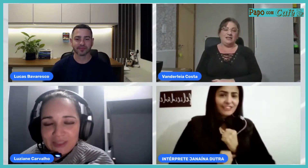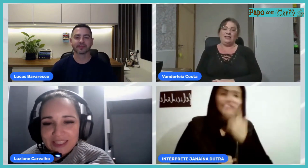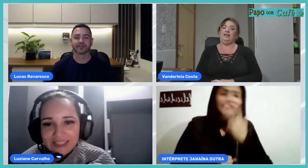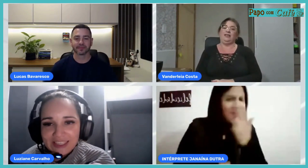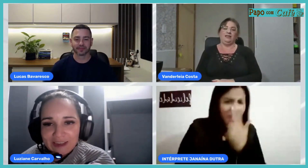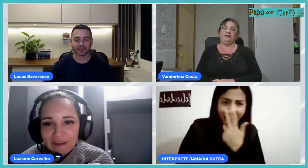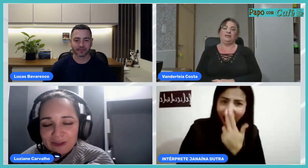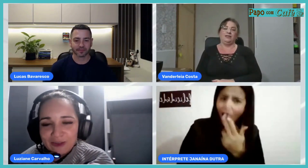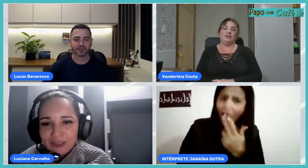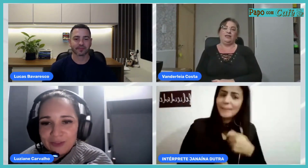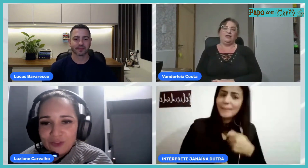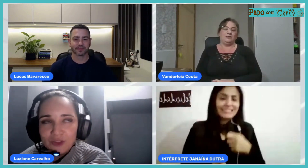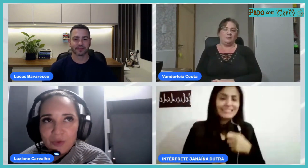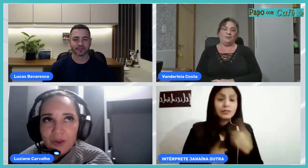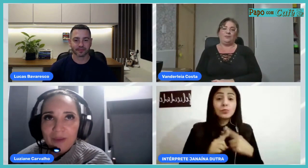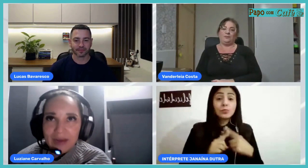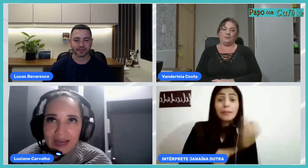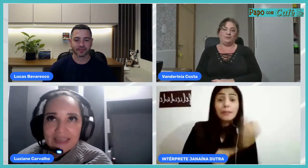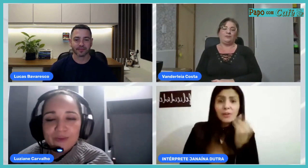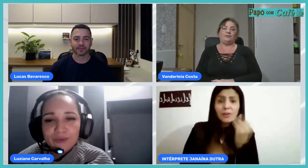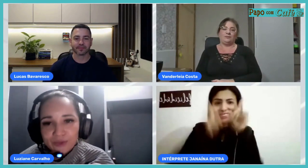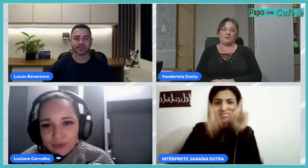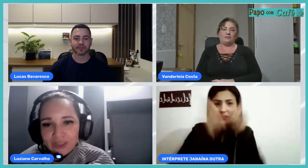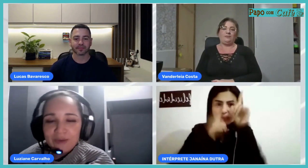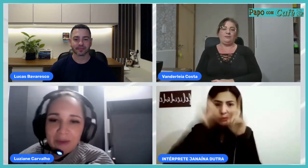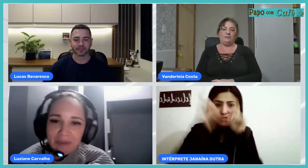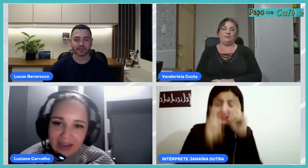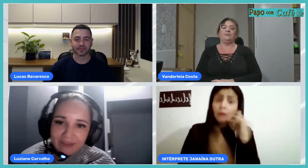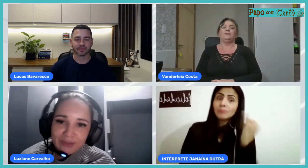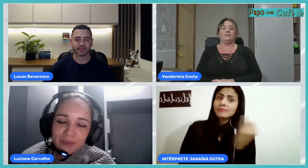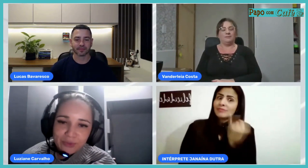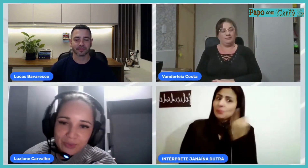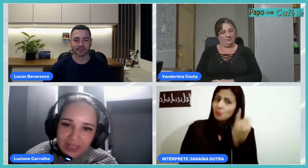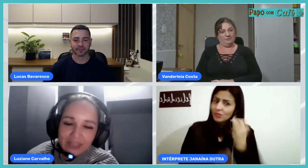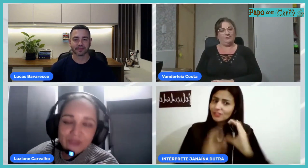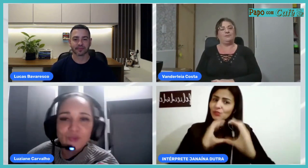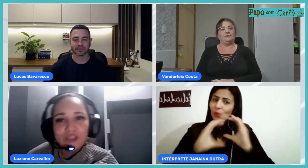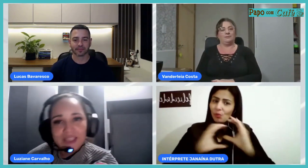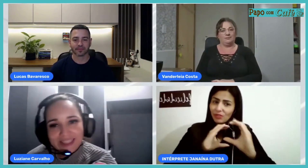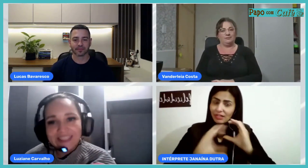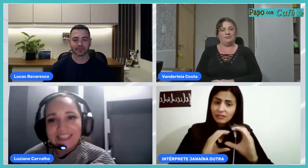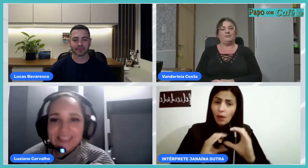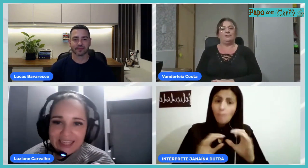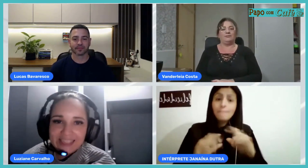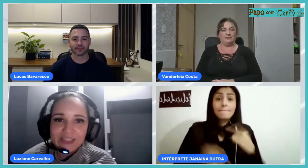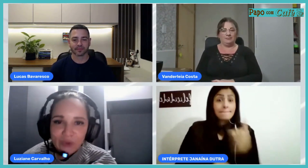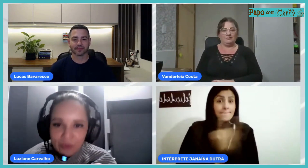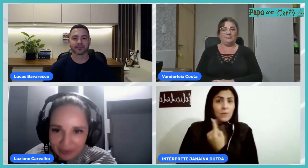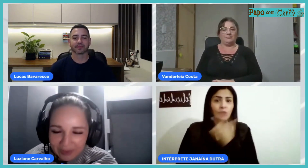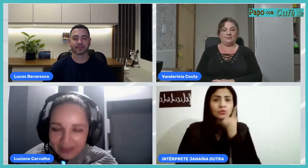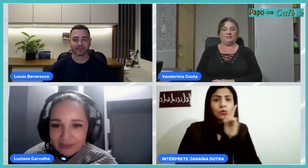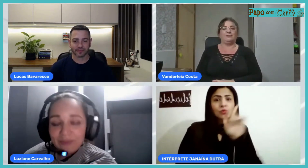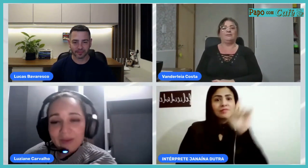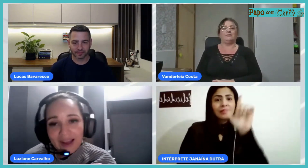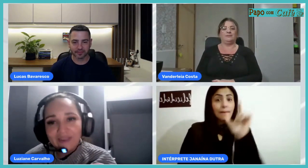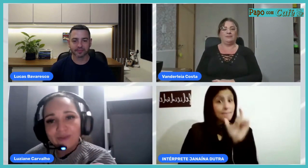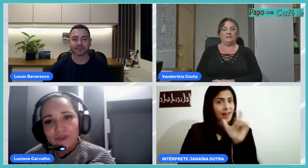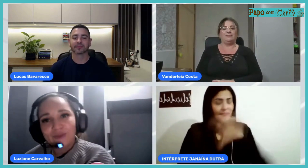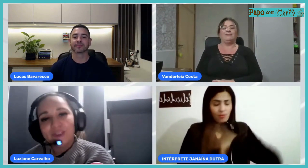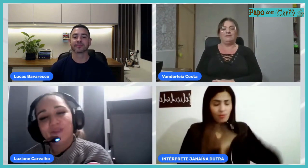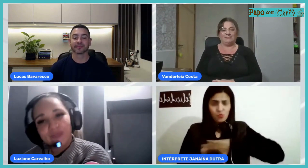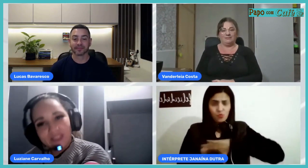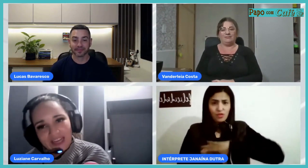da comunicação, é o que eu sempre digo. Para construir uma palavra em português, tu utiliza as letras do alfabeto.